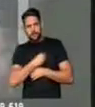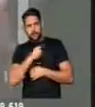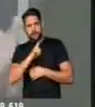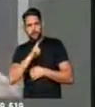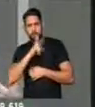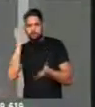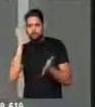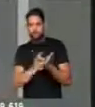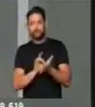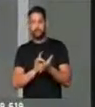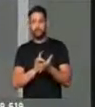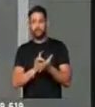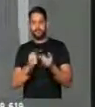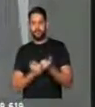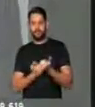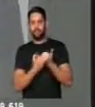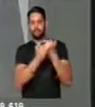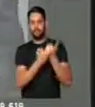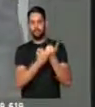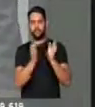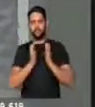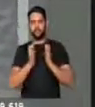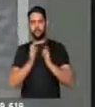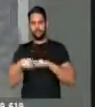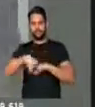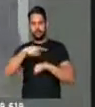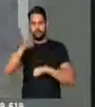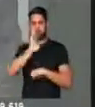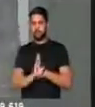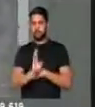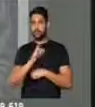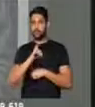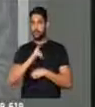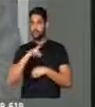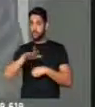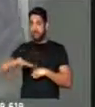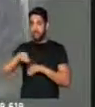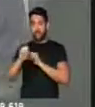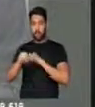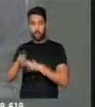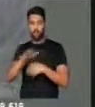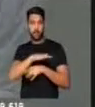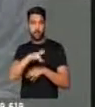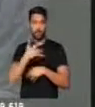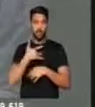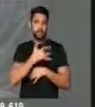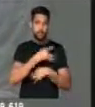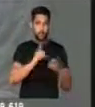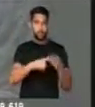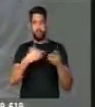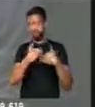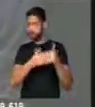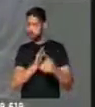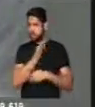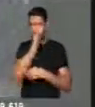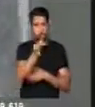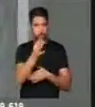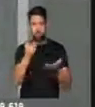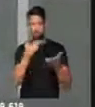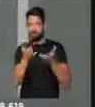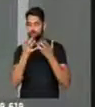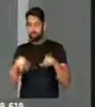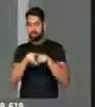venha efetivamente contribuir com a riqueza da pátria, seja na educação, na saúde ou na prosperidade. Quero